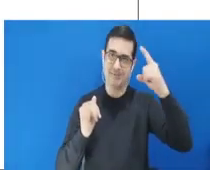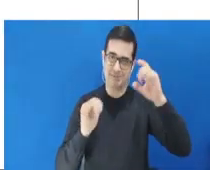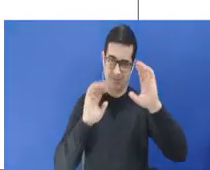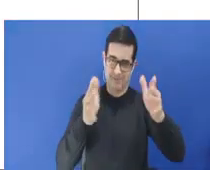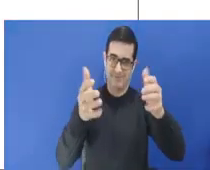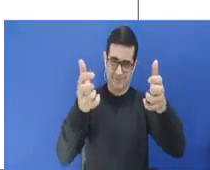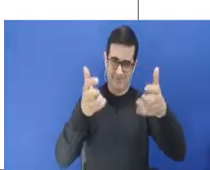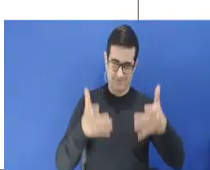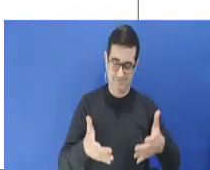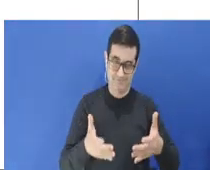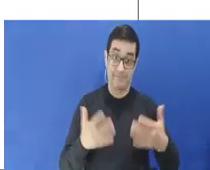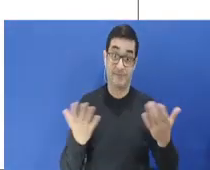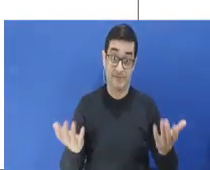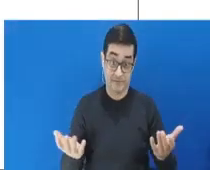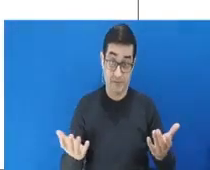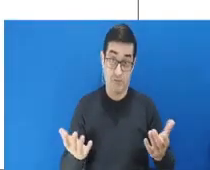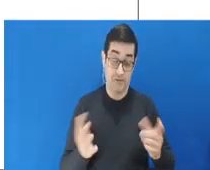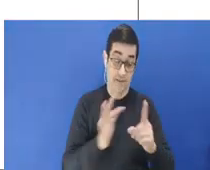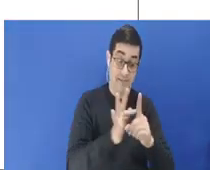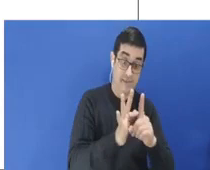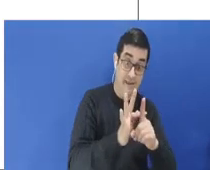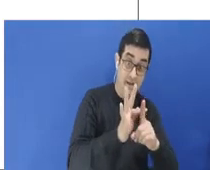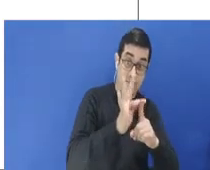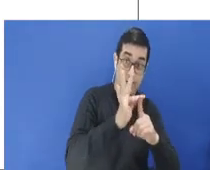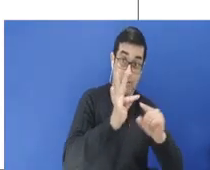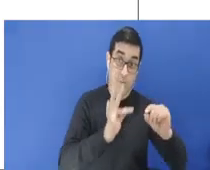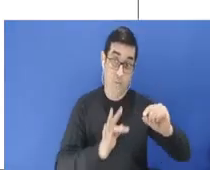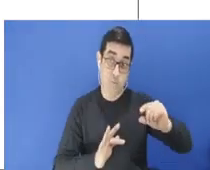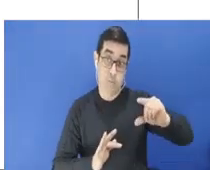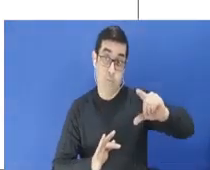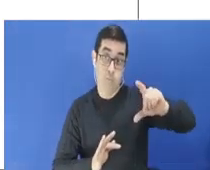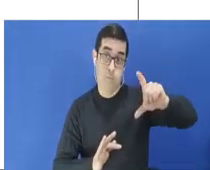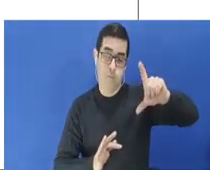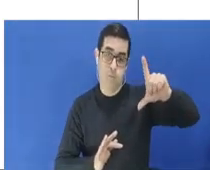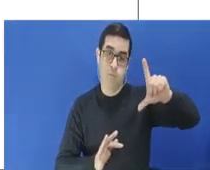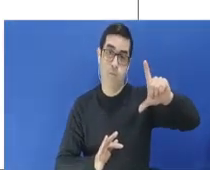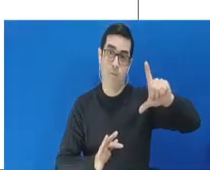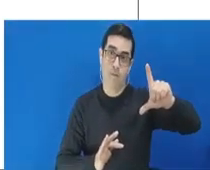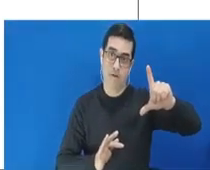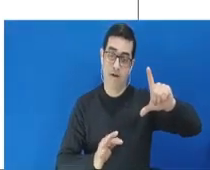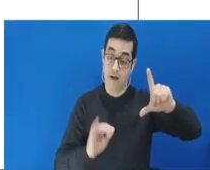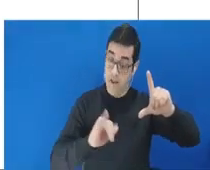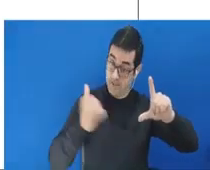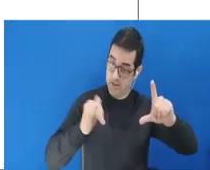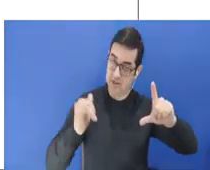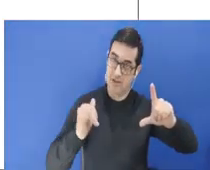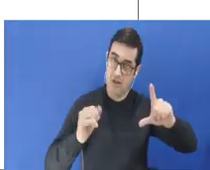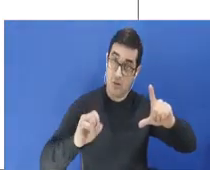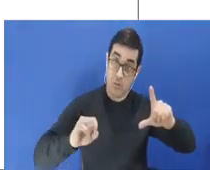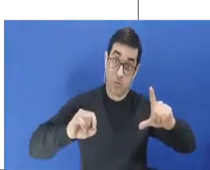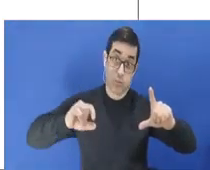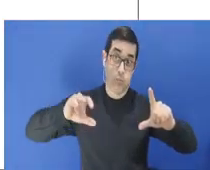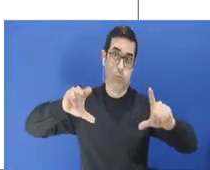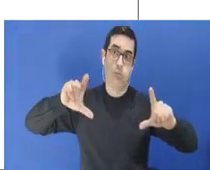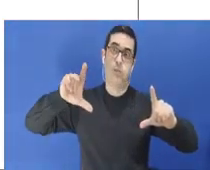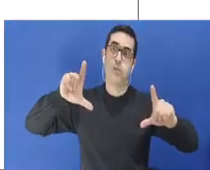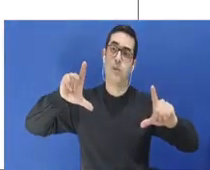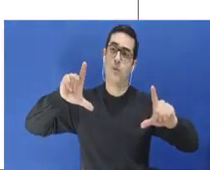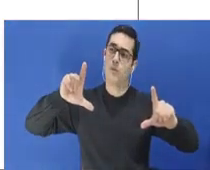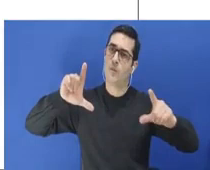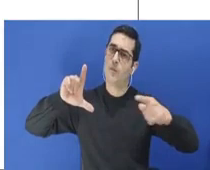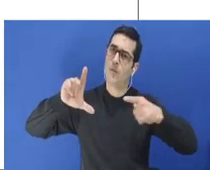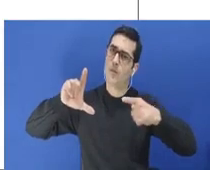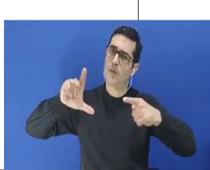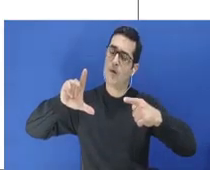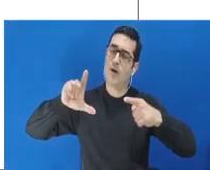se eu aumento a temperatura, aumenta a intensidade de energia, óbvio que diminui o comprimento de